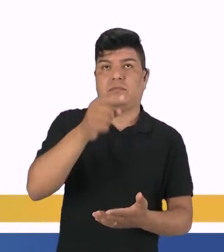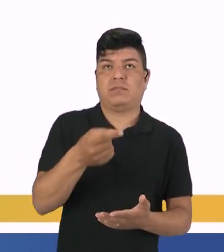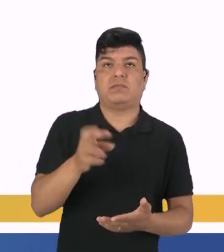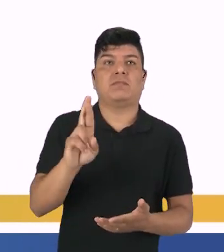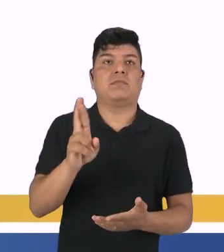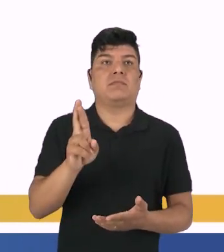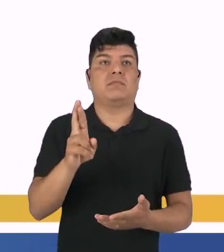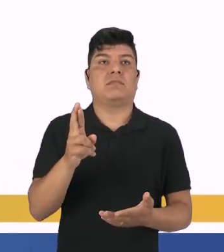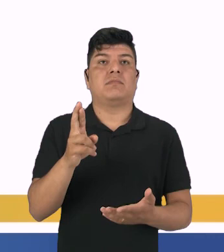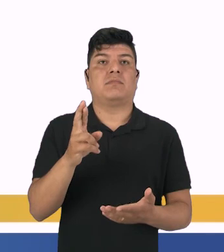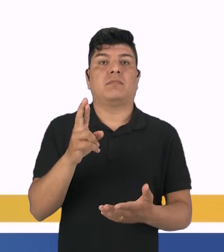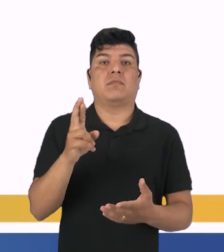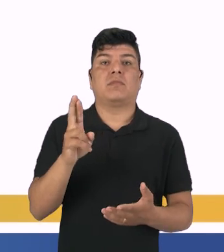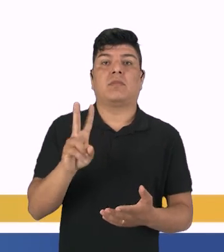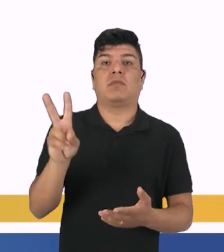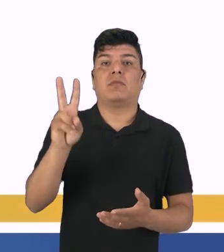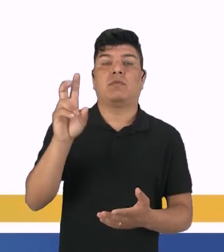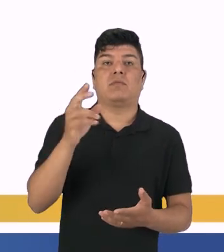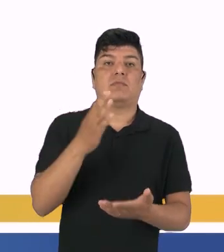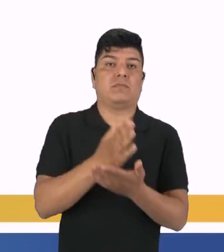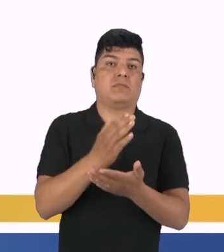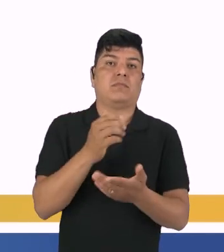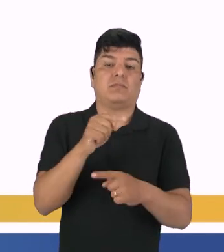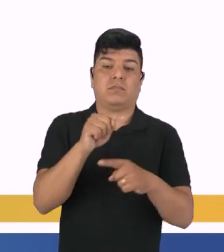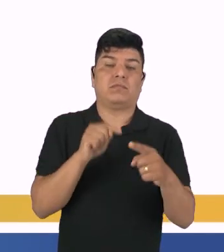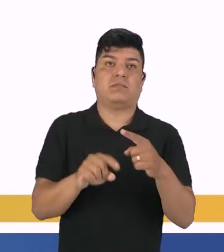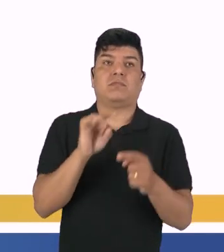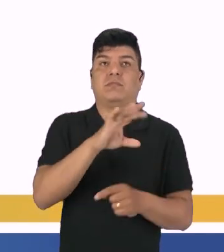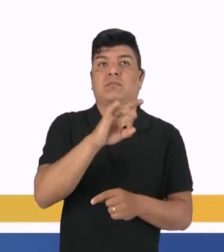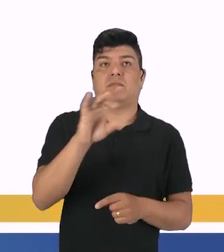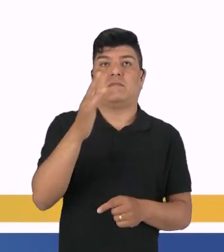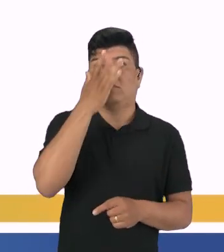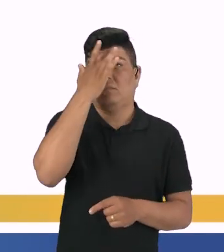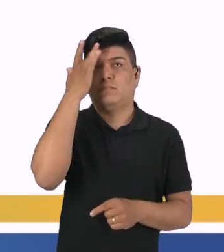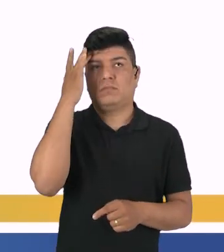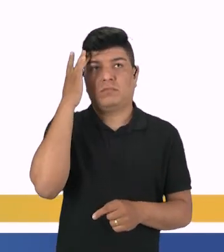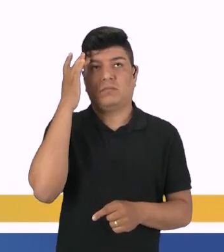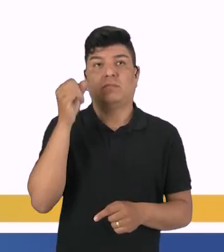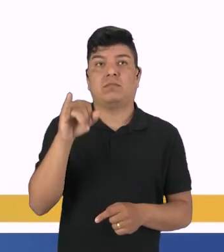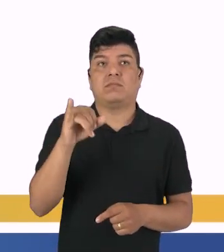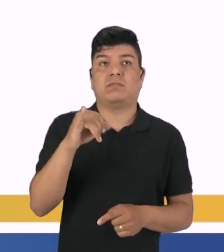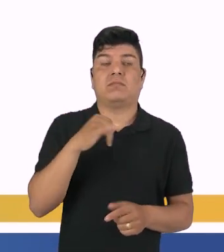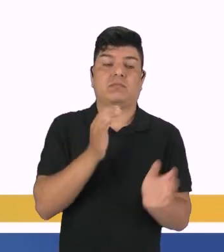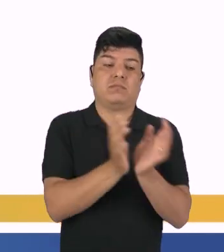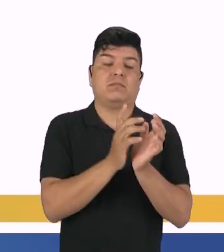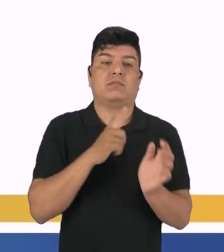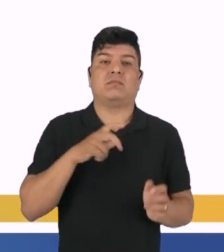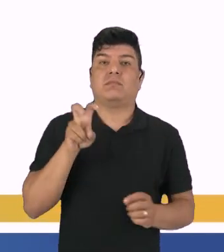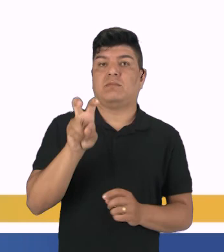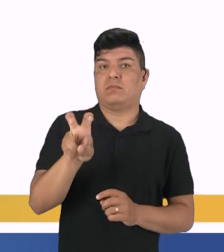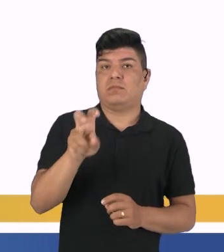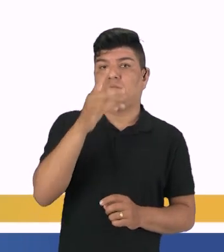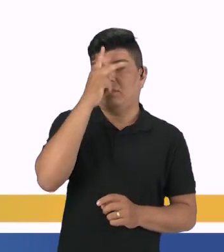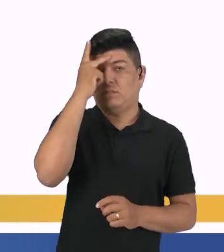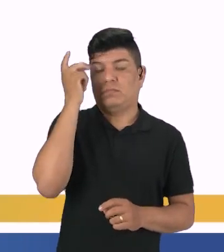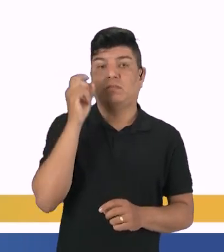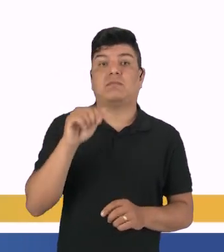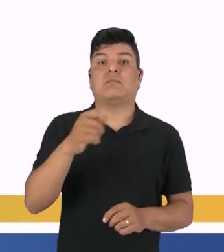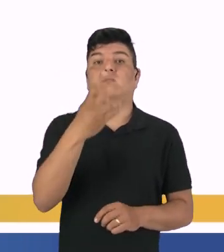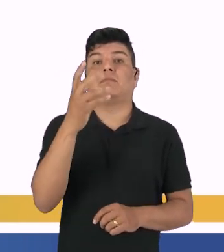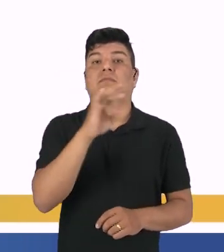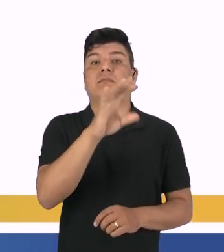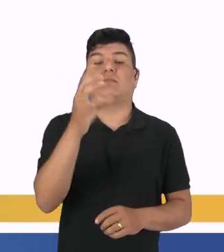O valor será dividido igualmente entre os integrantes da equipe vencedora. Se uma equipe tem 5 pessoas, quanto cada